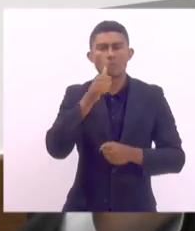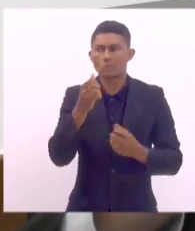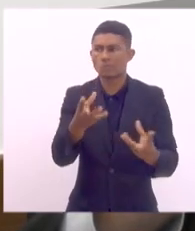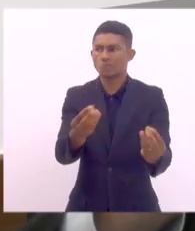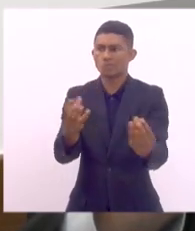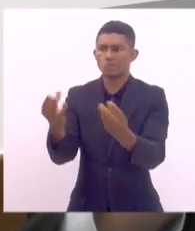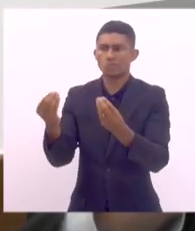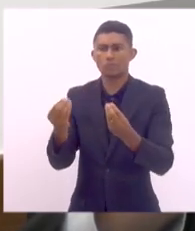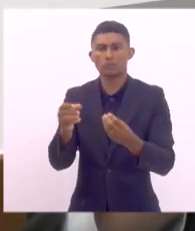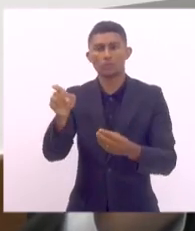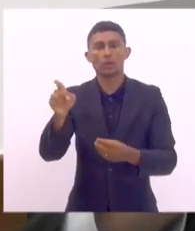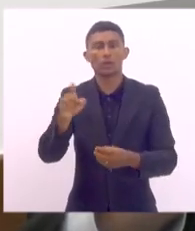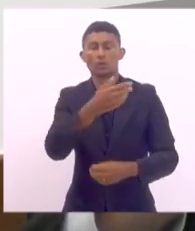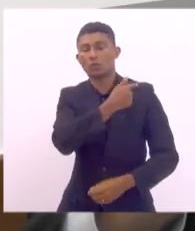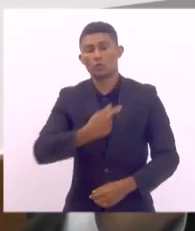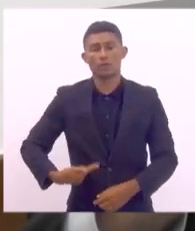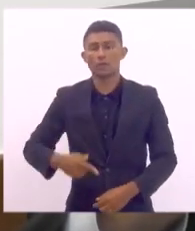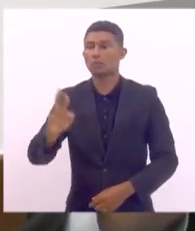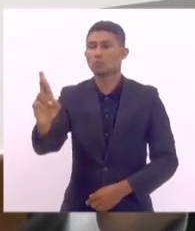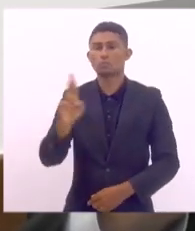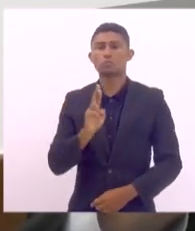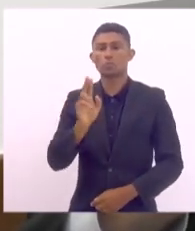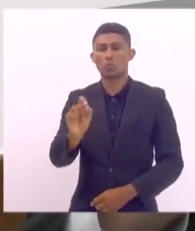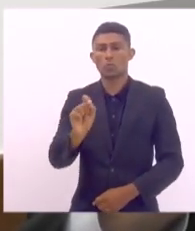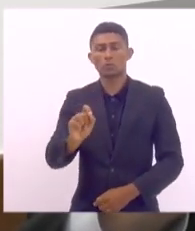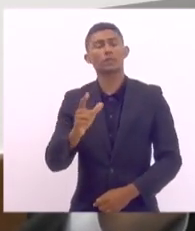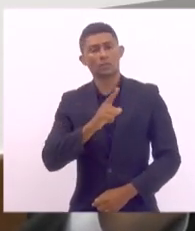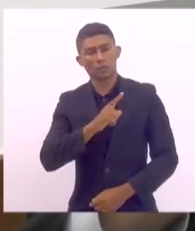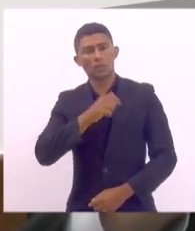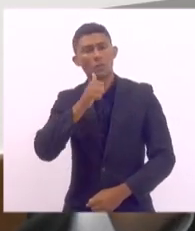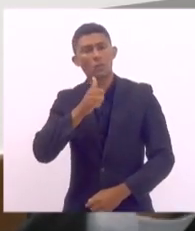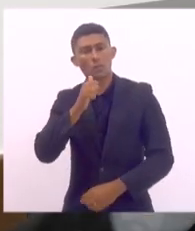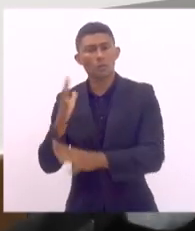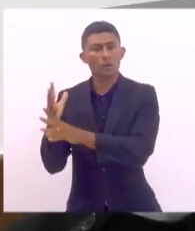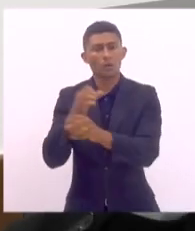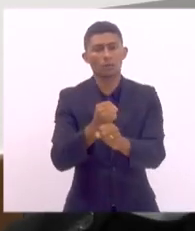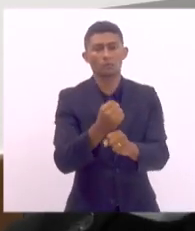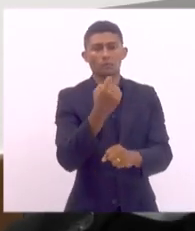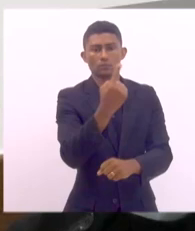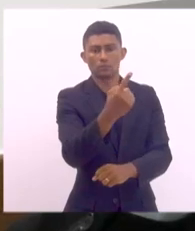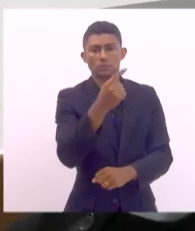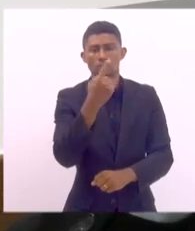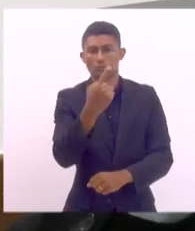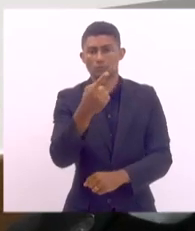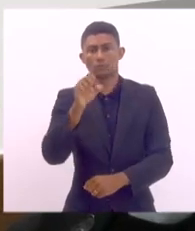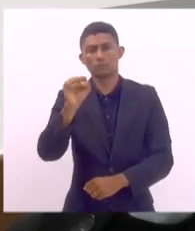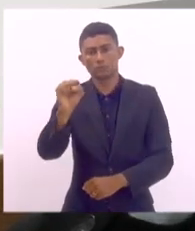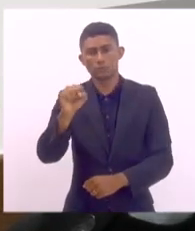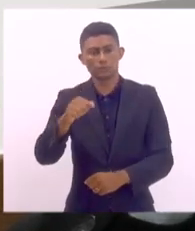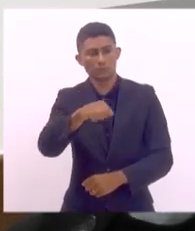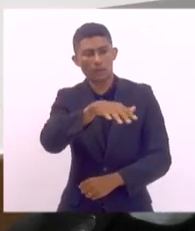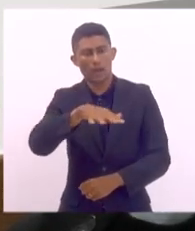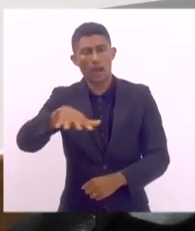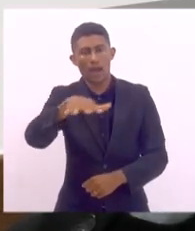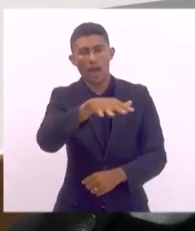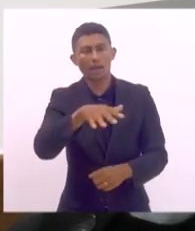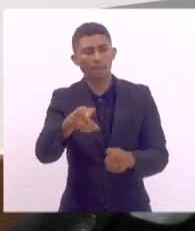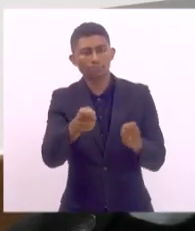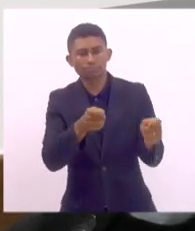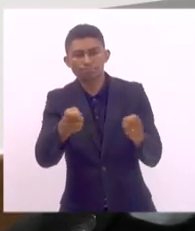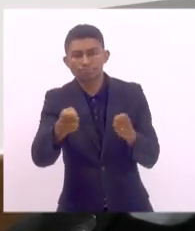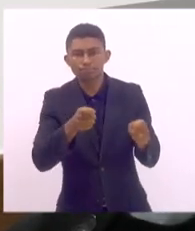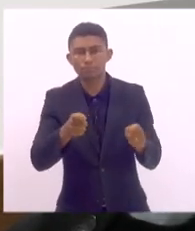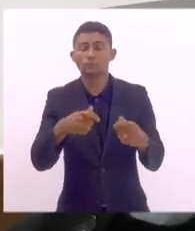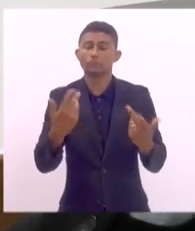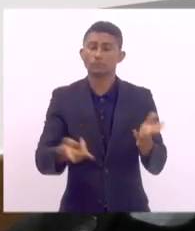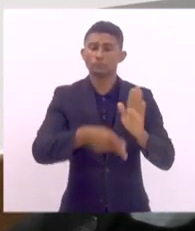resposta que o governo deu é que já existe 118 mulheres na área operacional e administrativa, ou seja, o